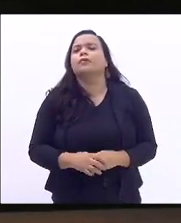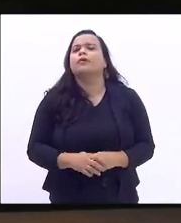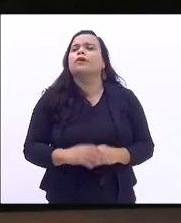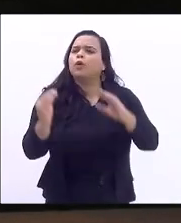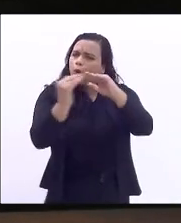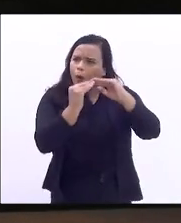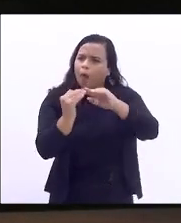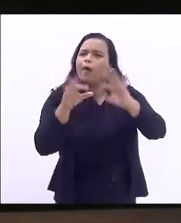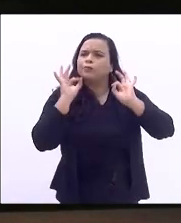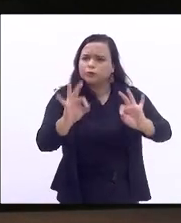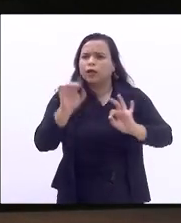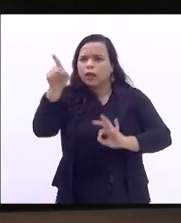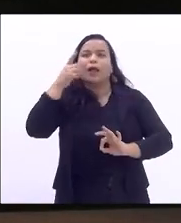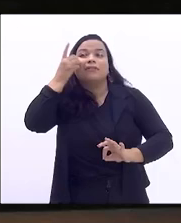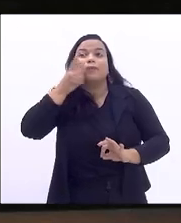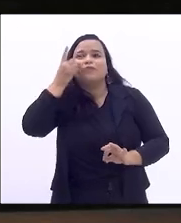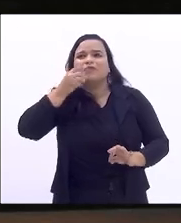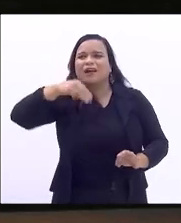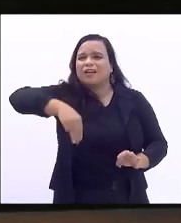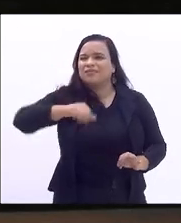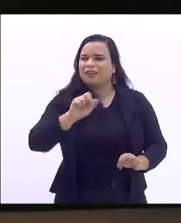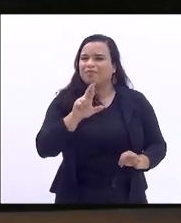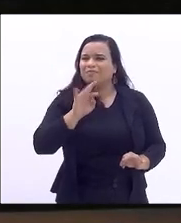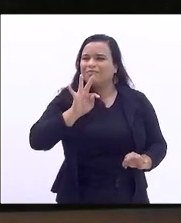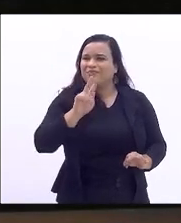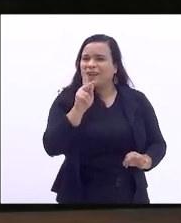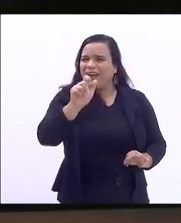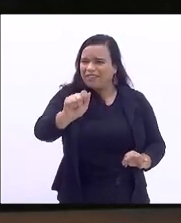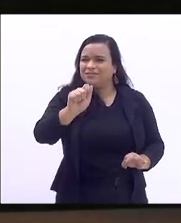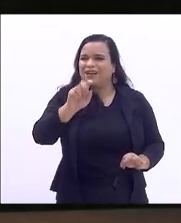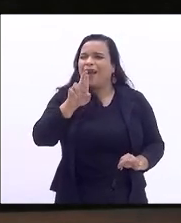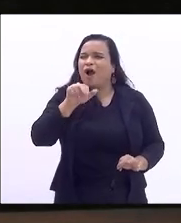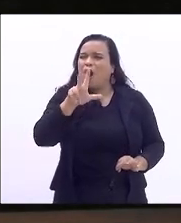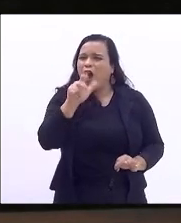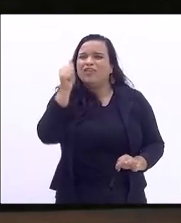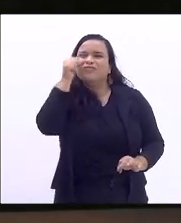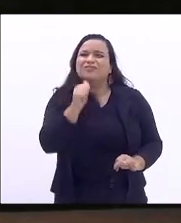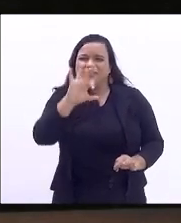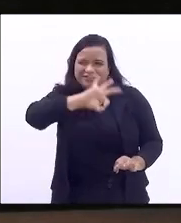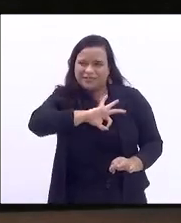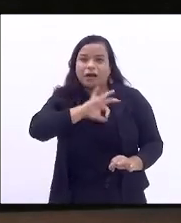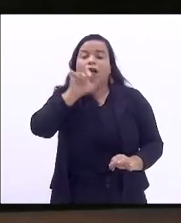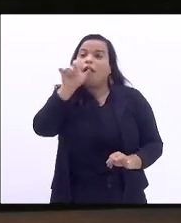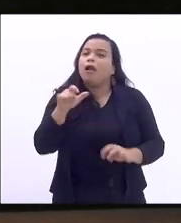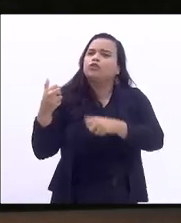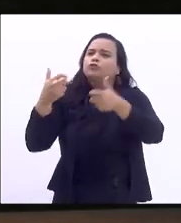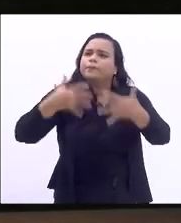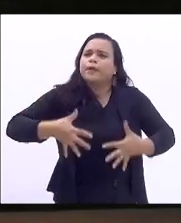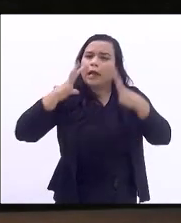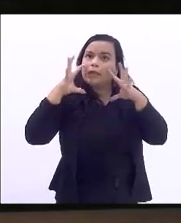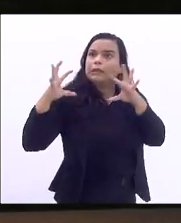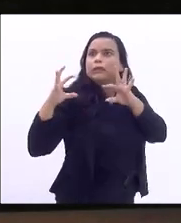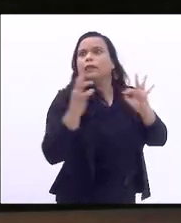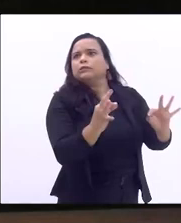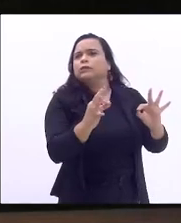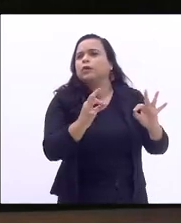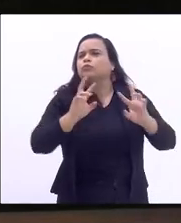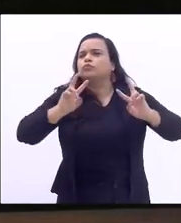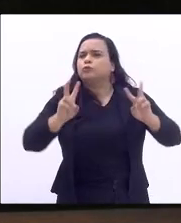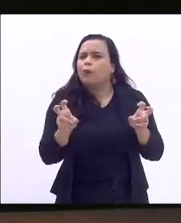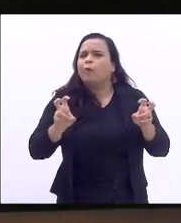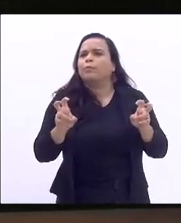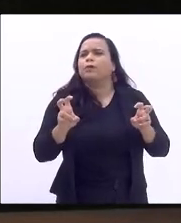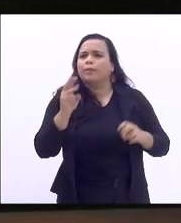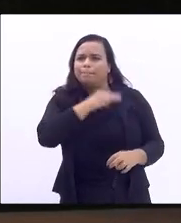concordo plenamente com a deputada Martha Rocha quando ela né em certo aspecto chama atenção e